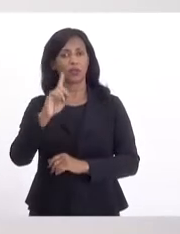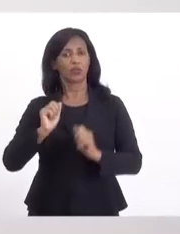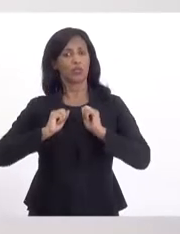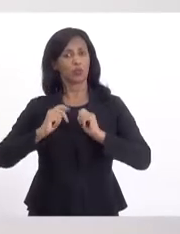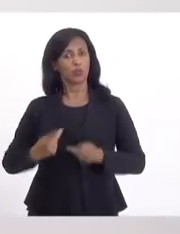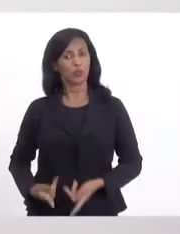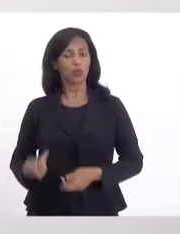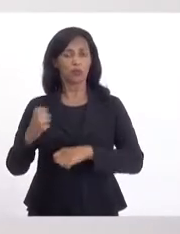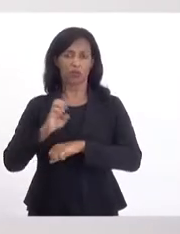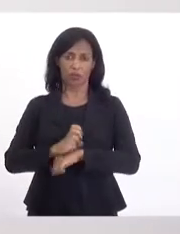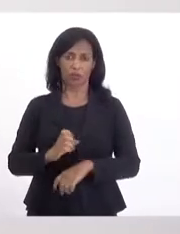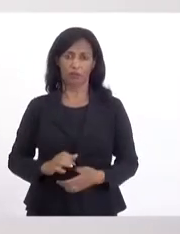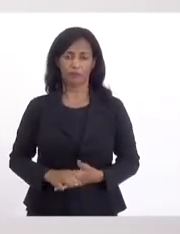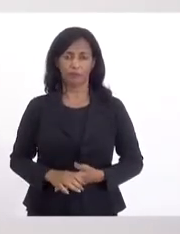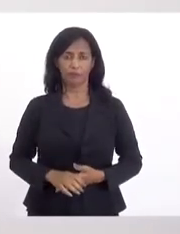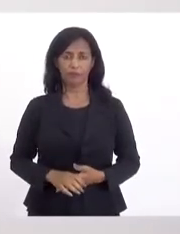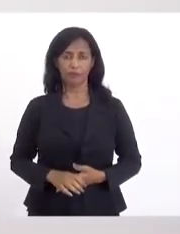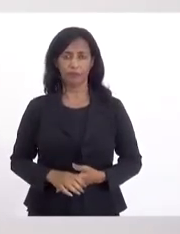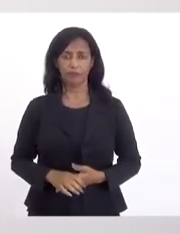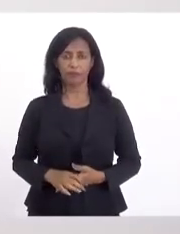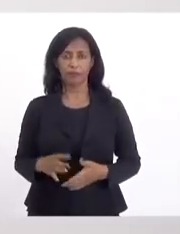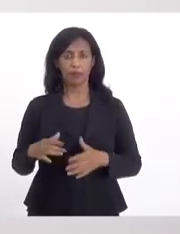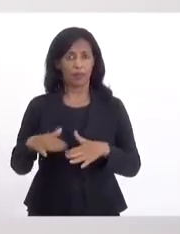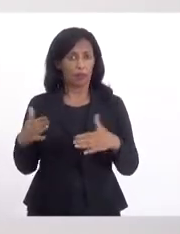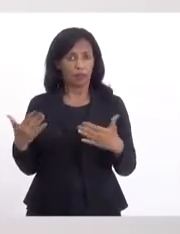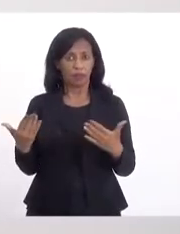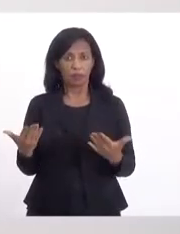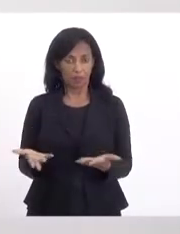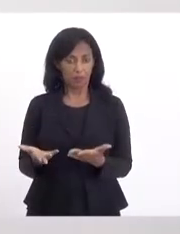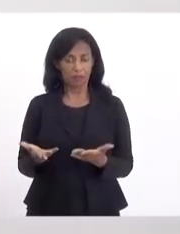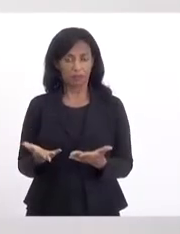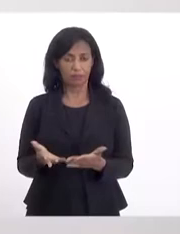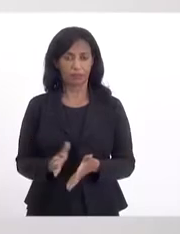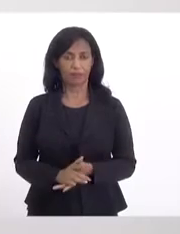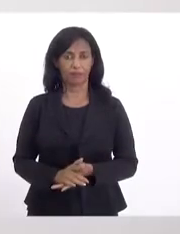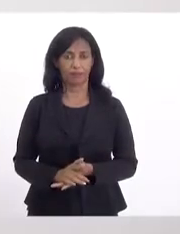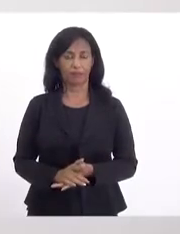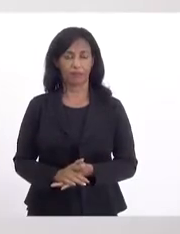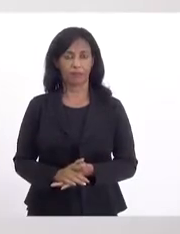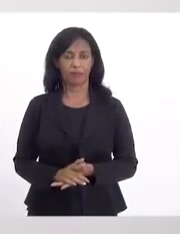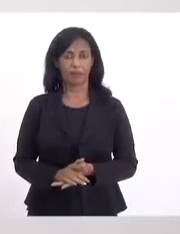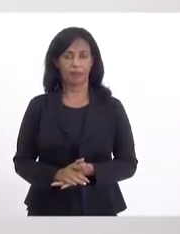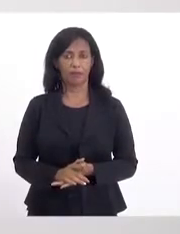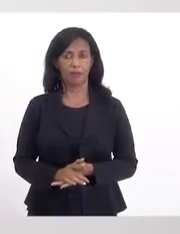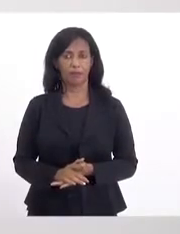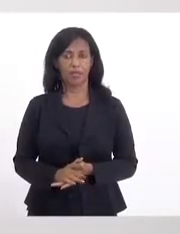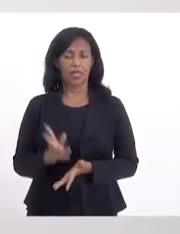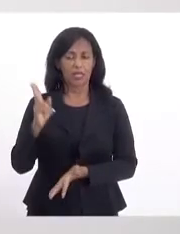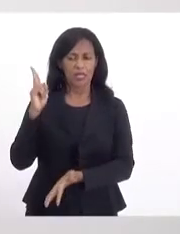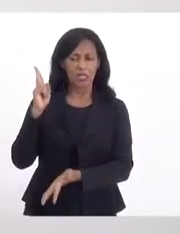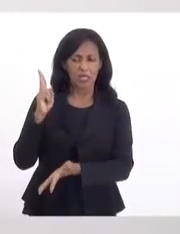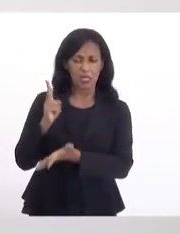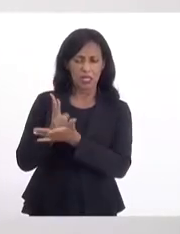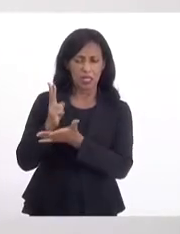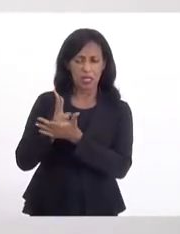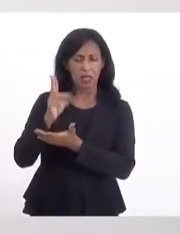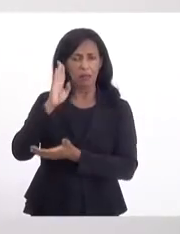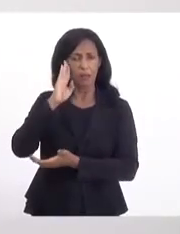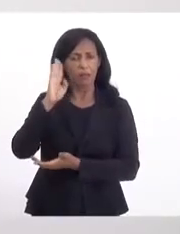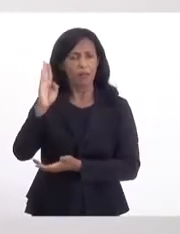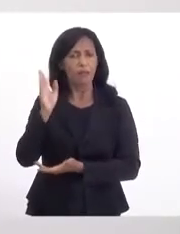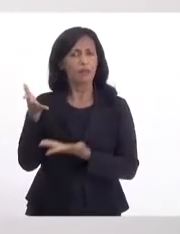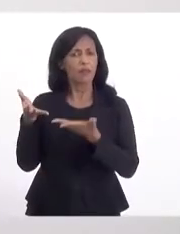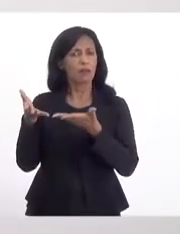Estado. Porque, por óbvio, né, a prioridade sempre vai